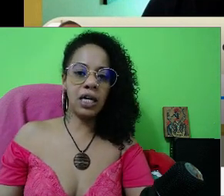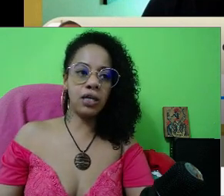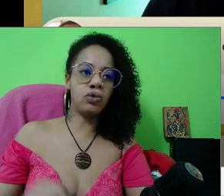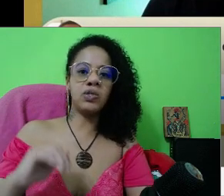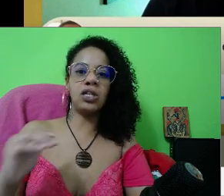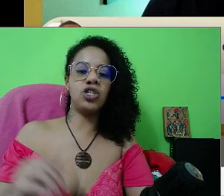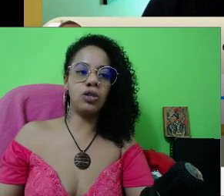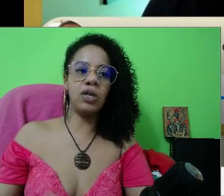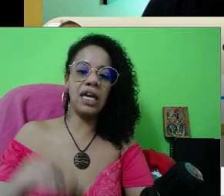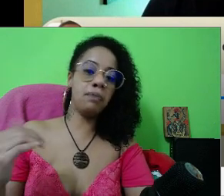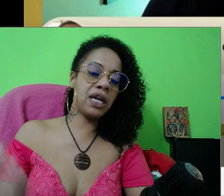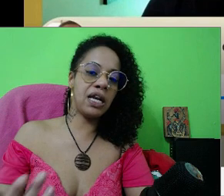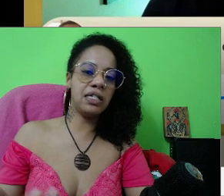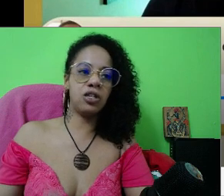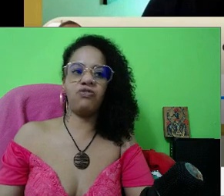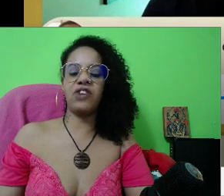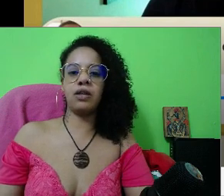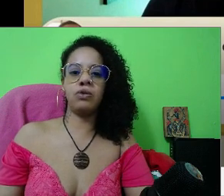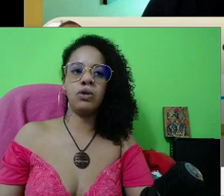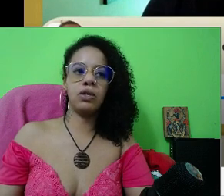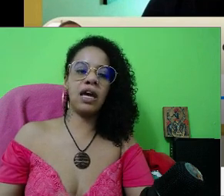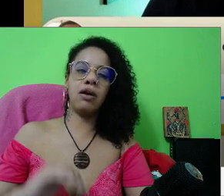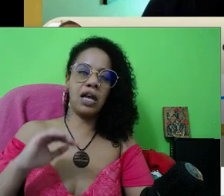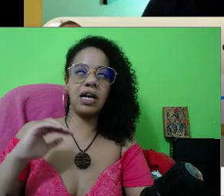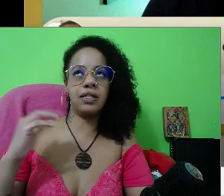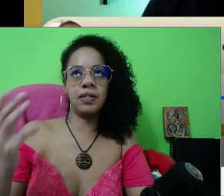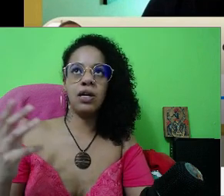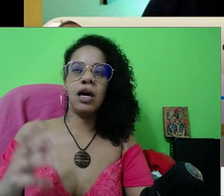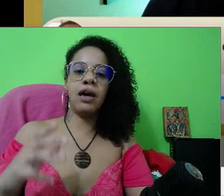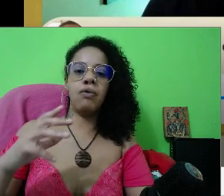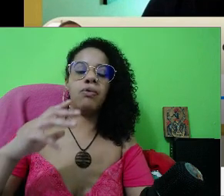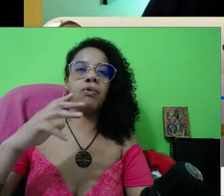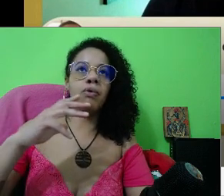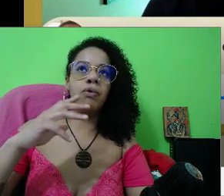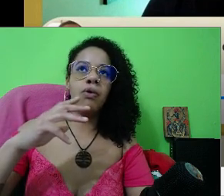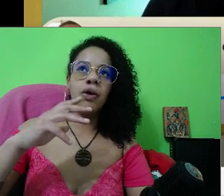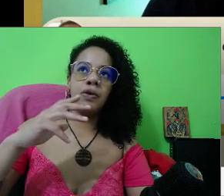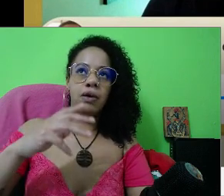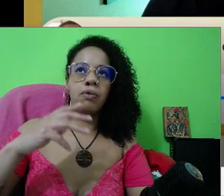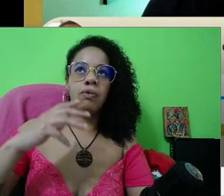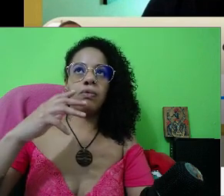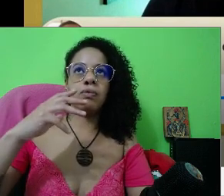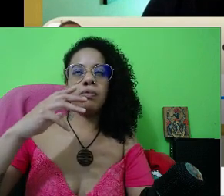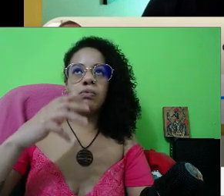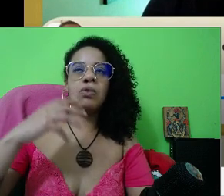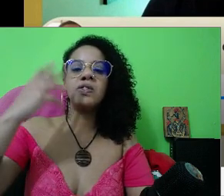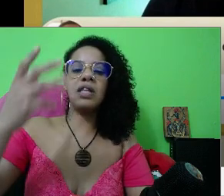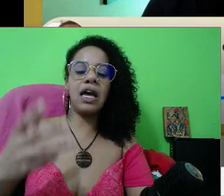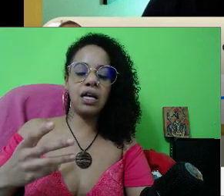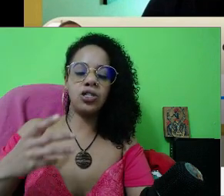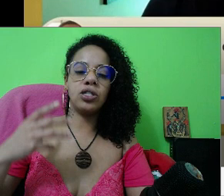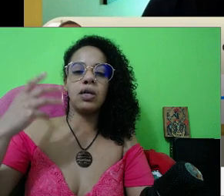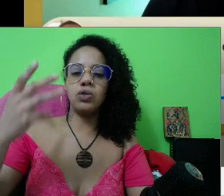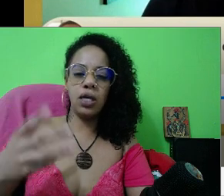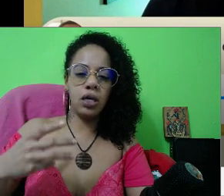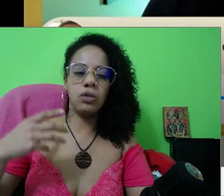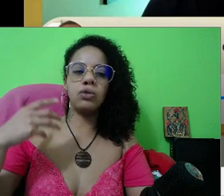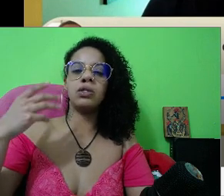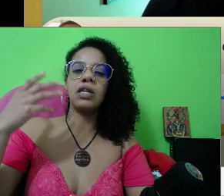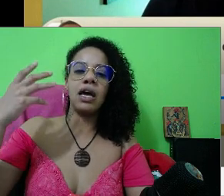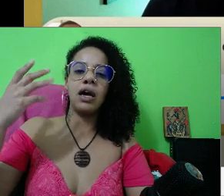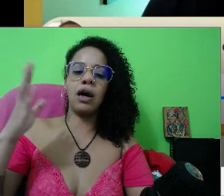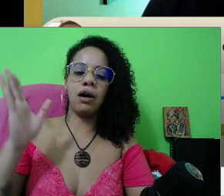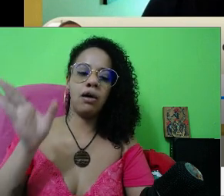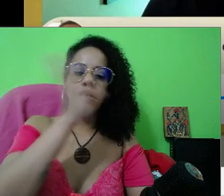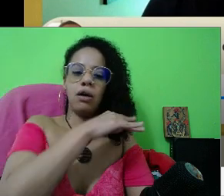ano no sentido imperialista de Fato né Aliás o acidente Estados